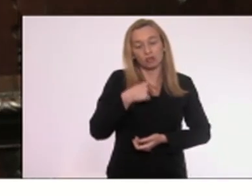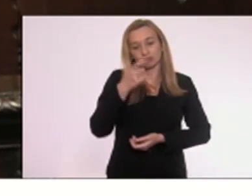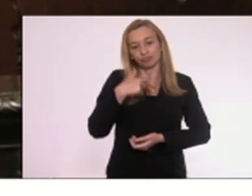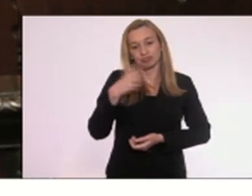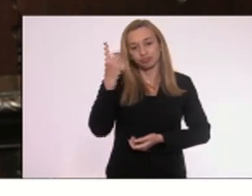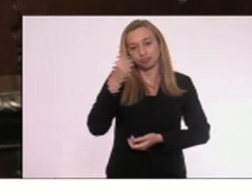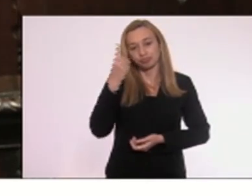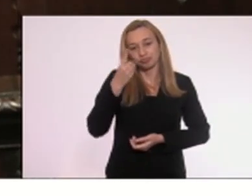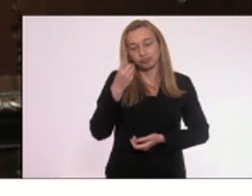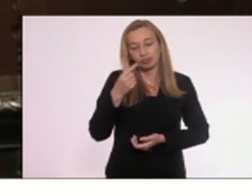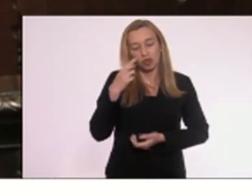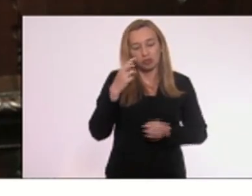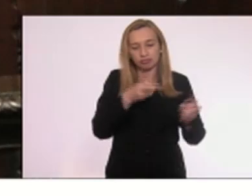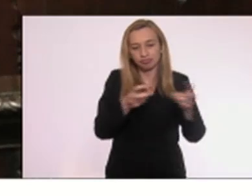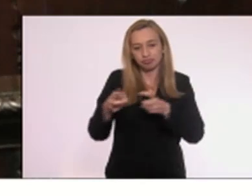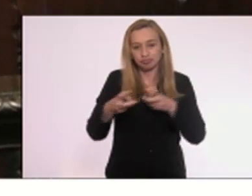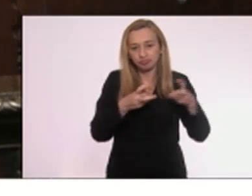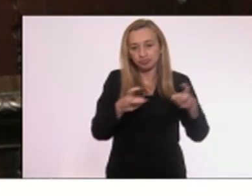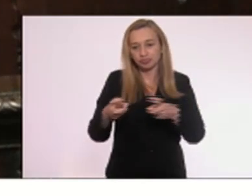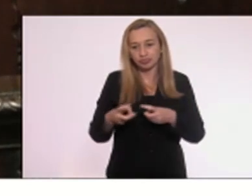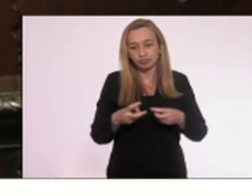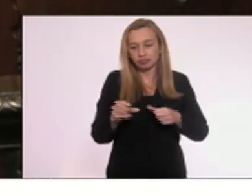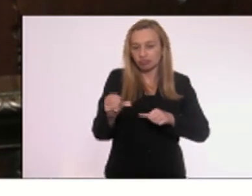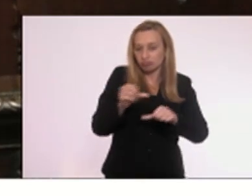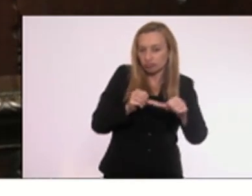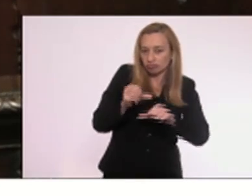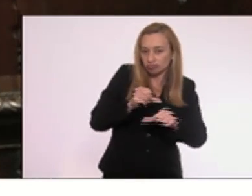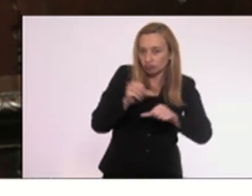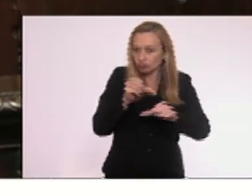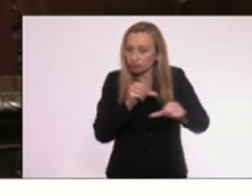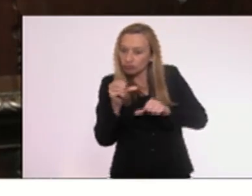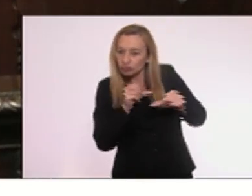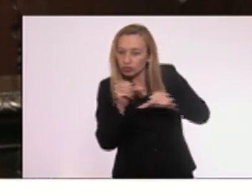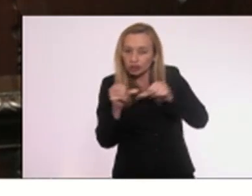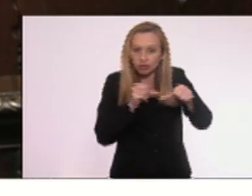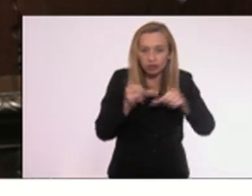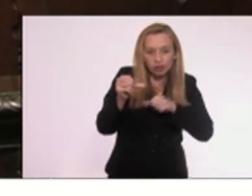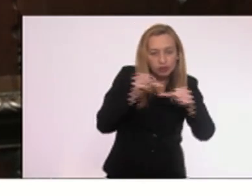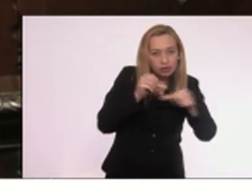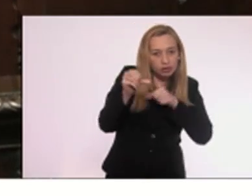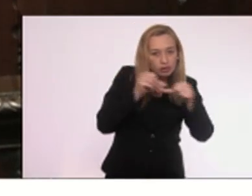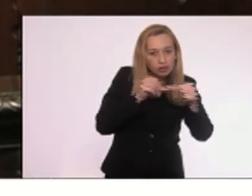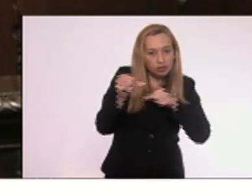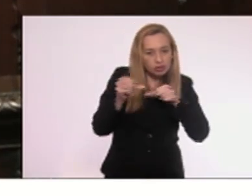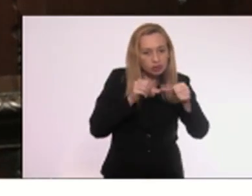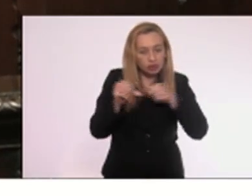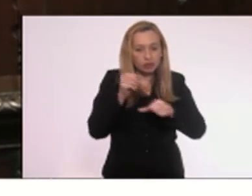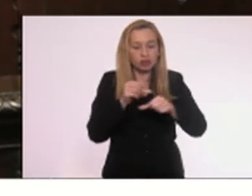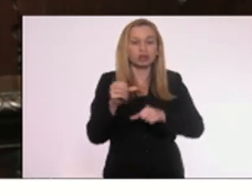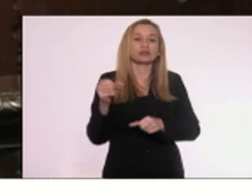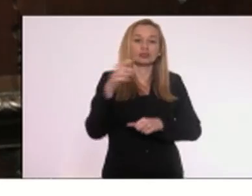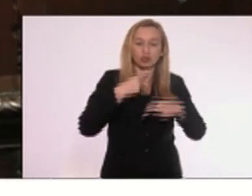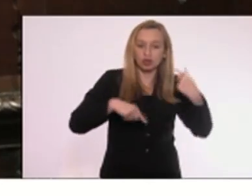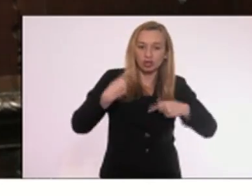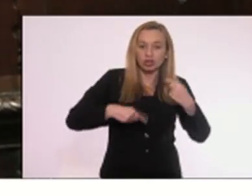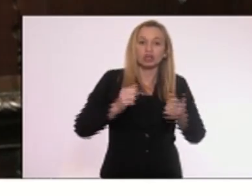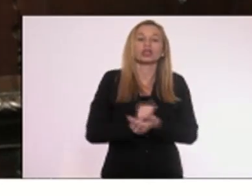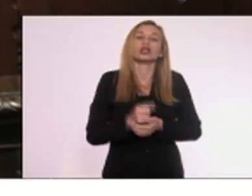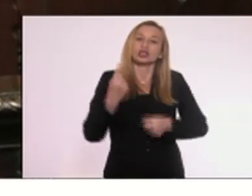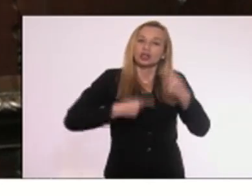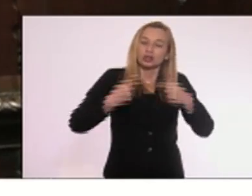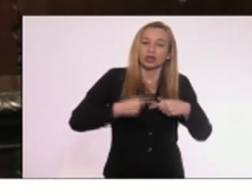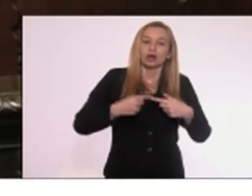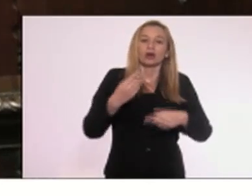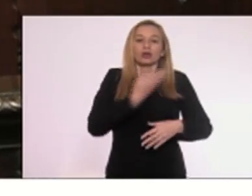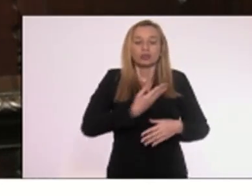eu percebo esse toma lá da cá, esse troca-troca em prol de apoio político. A discussão